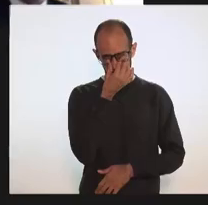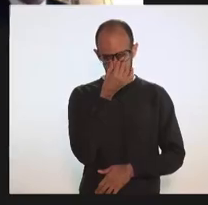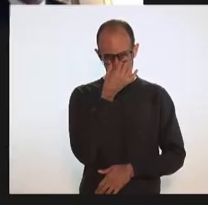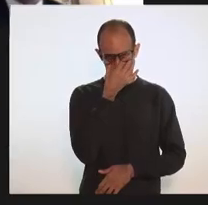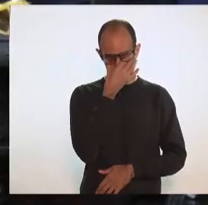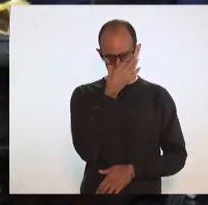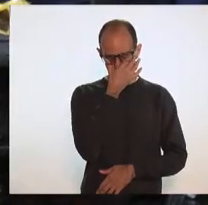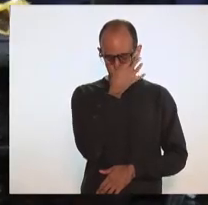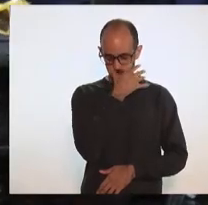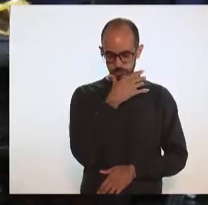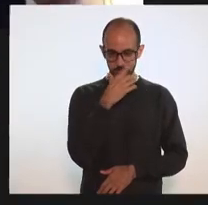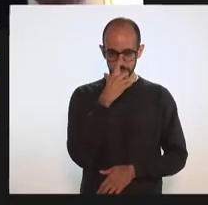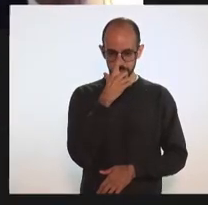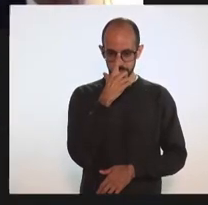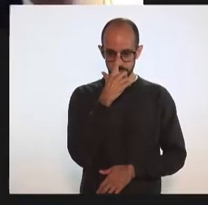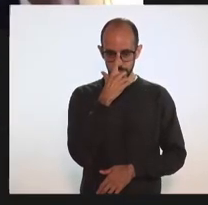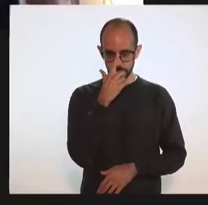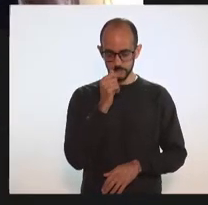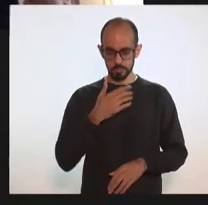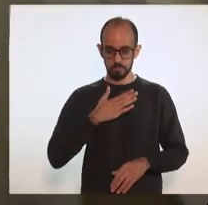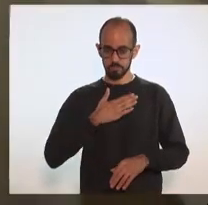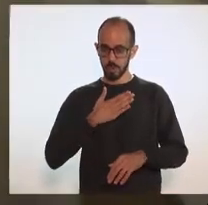o ok Luís